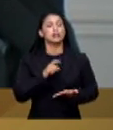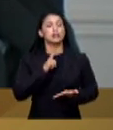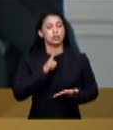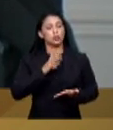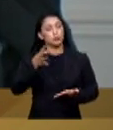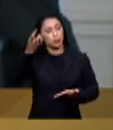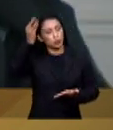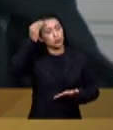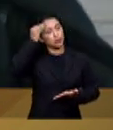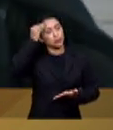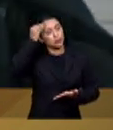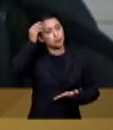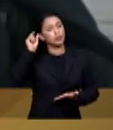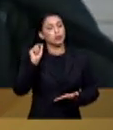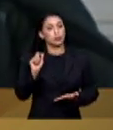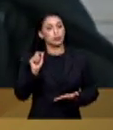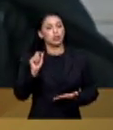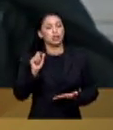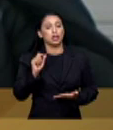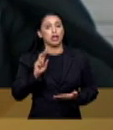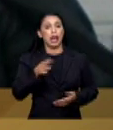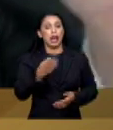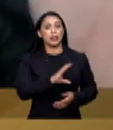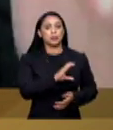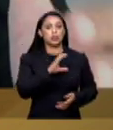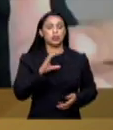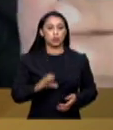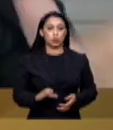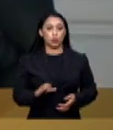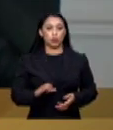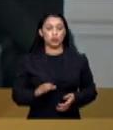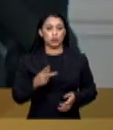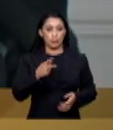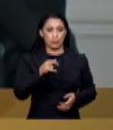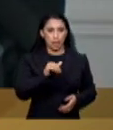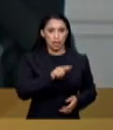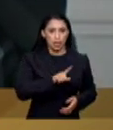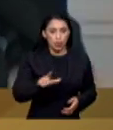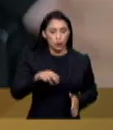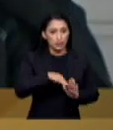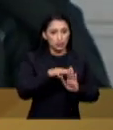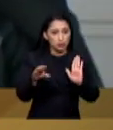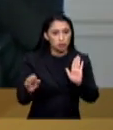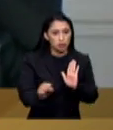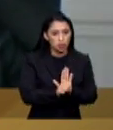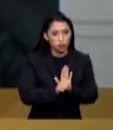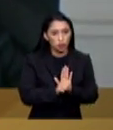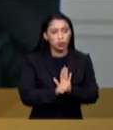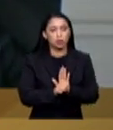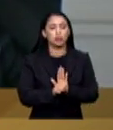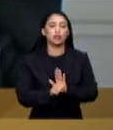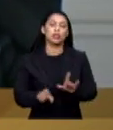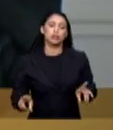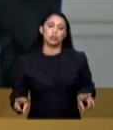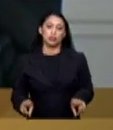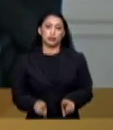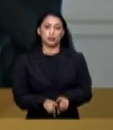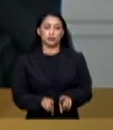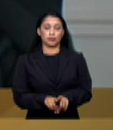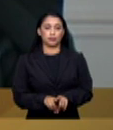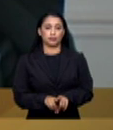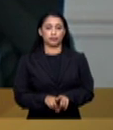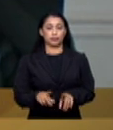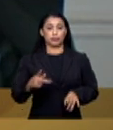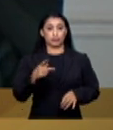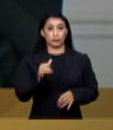meu raciocínio é que, assim como habeas corpus no campo penal, o mandado de segurança no campo civil e também utilizado no campo